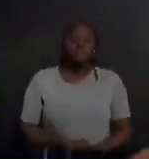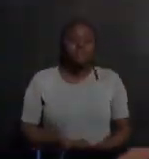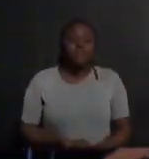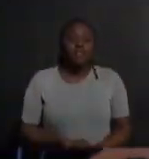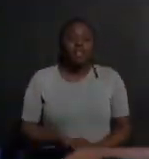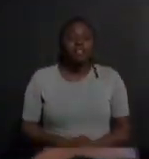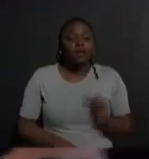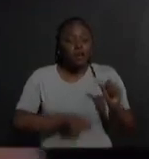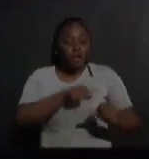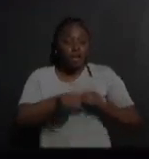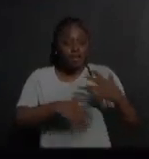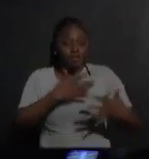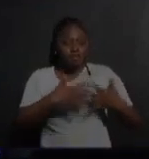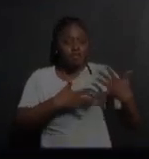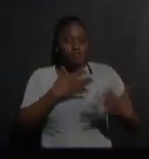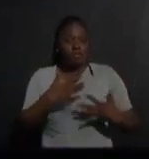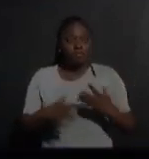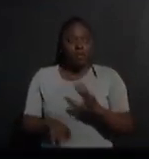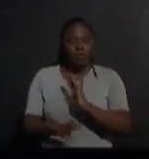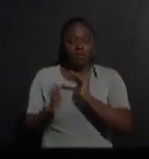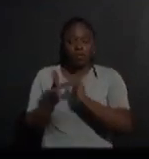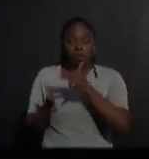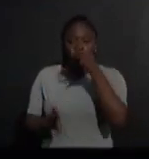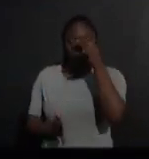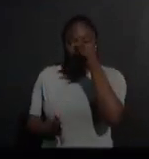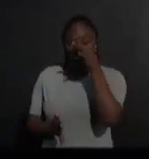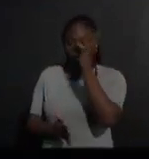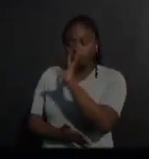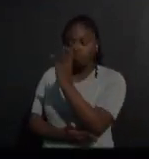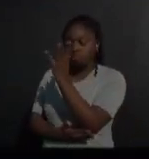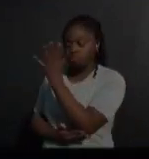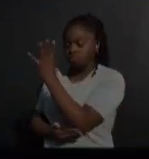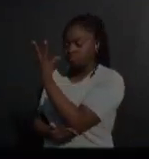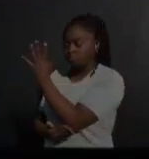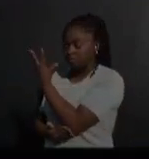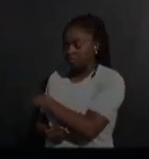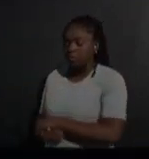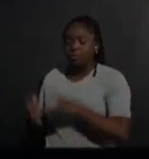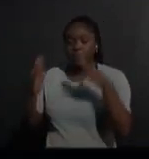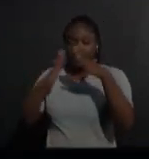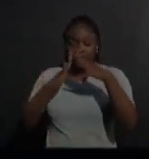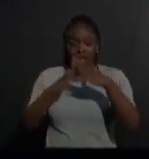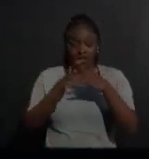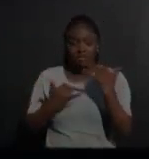uma planta, essa mulher, gente, é tudo planta. Lá em casa a gente brinca que